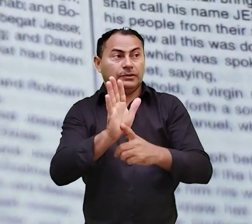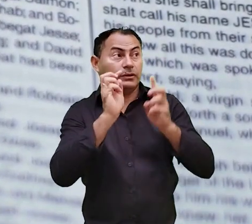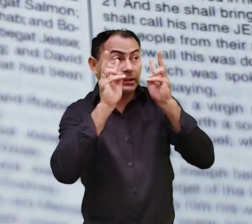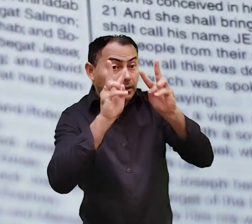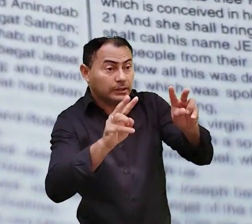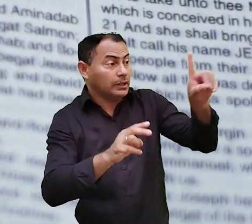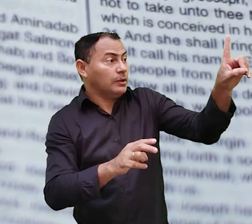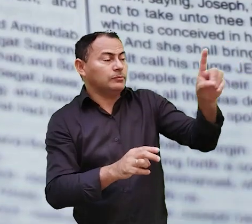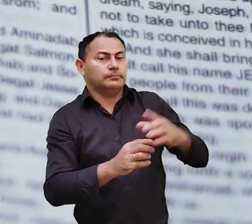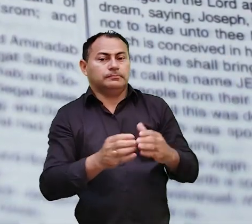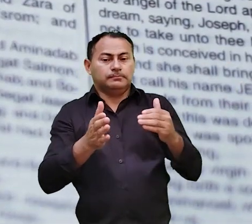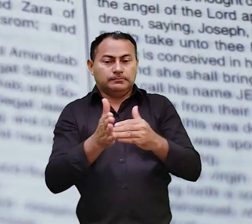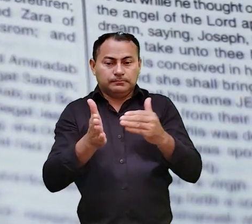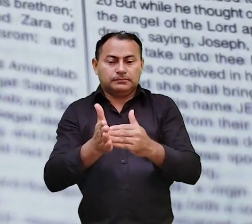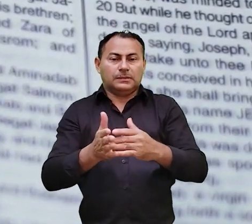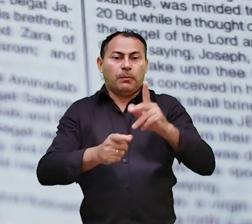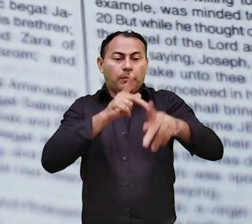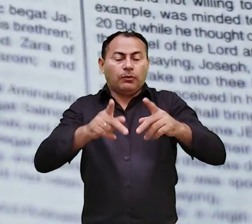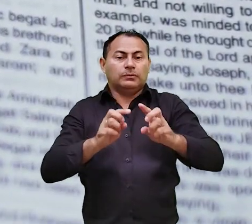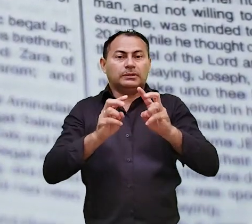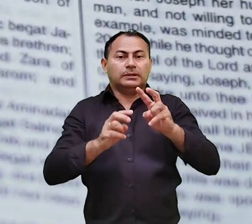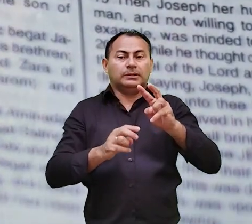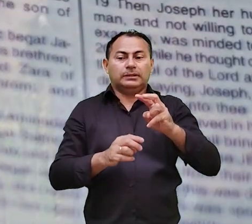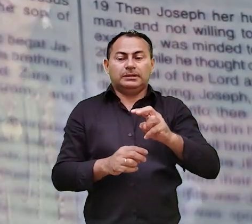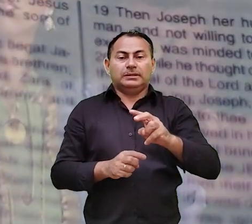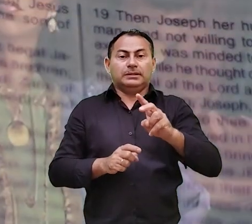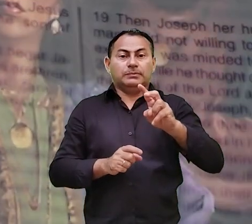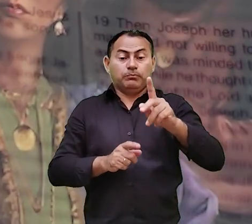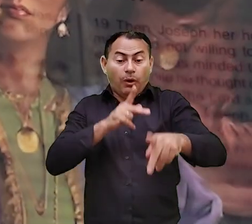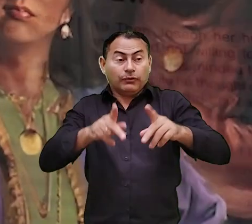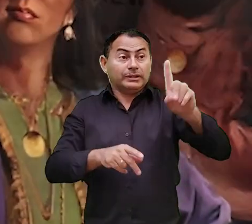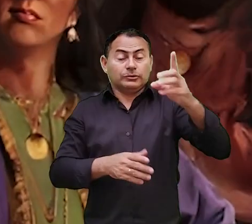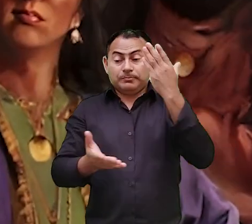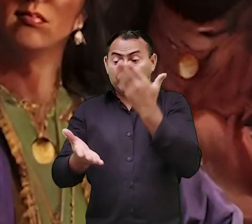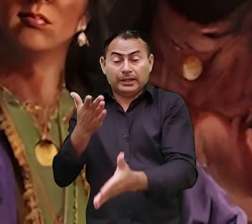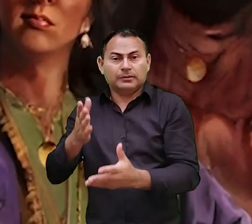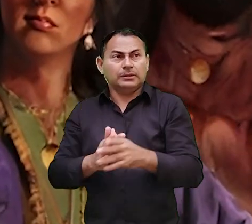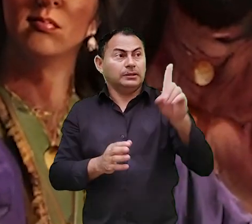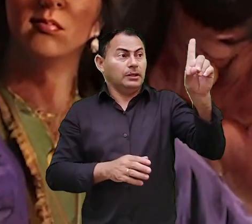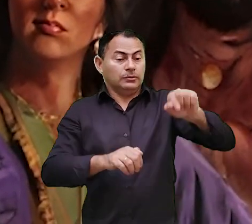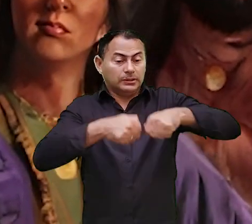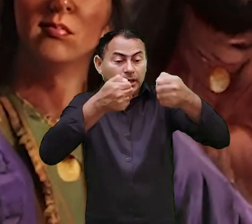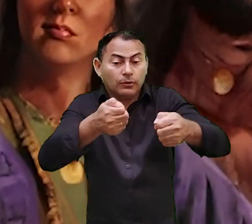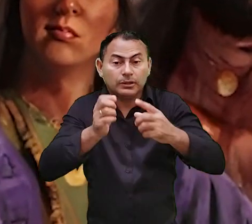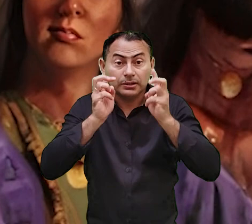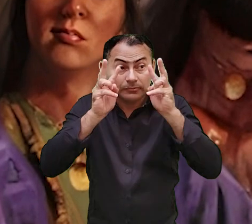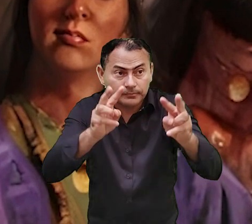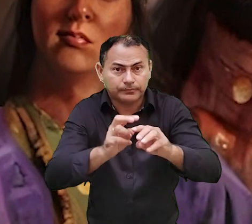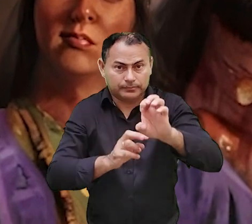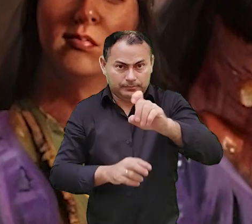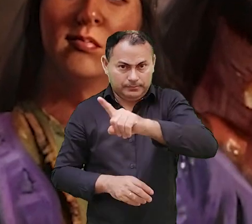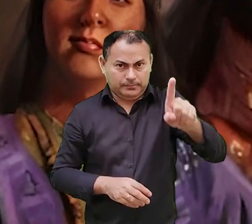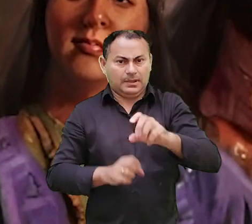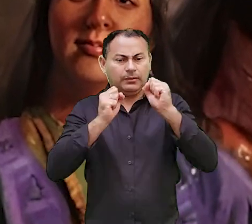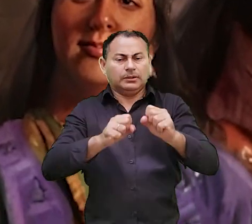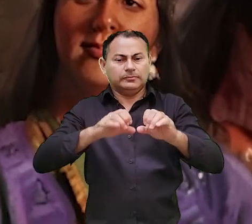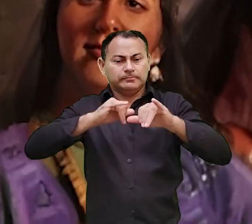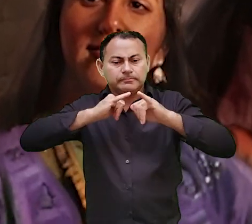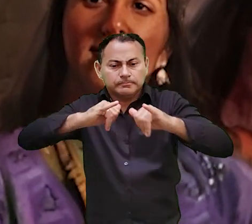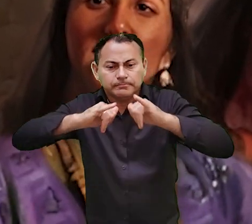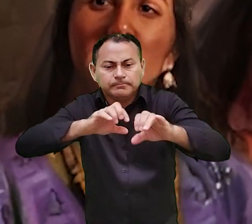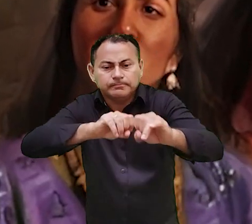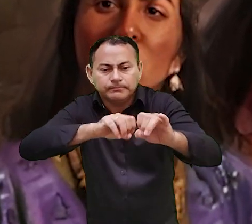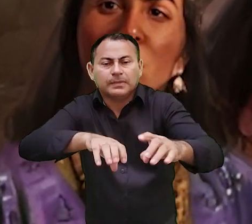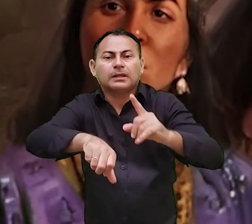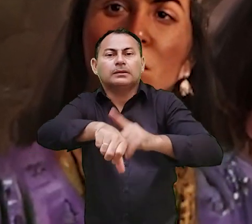é a visão de Deus, é a visão que impede que o povo de Deus pereça. Deus deu essa visão a Ezequiel para que ele